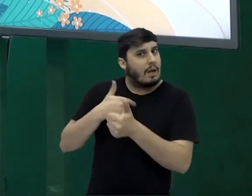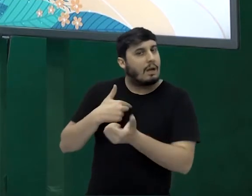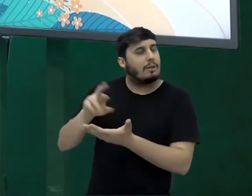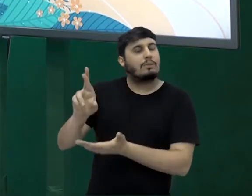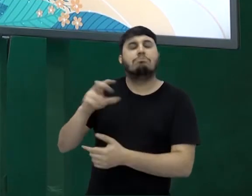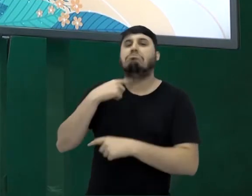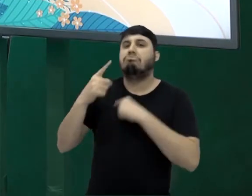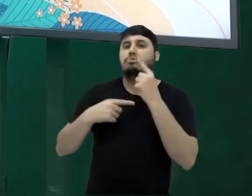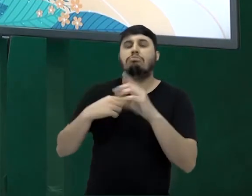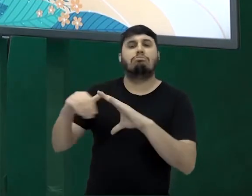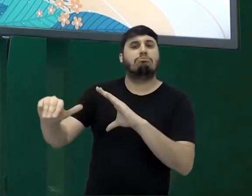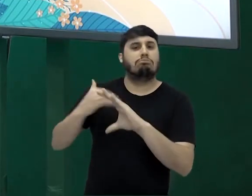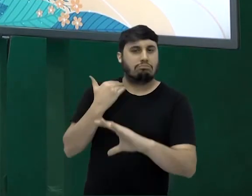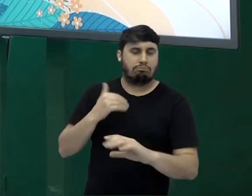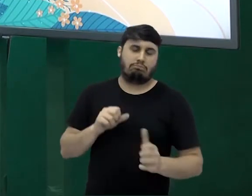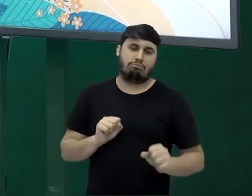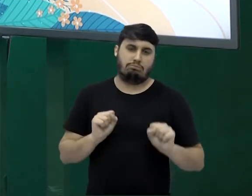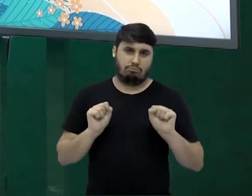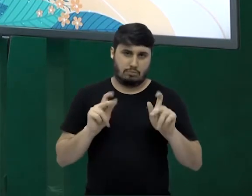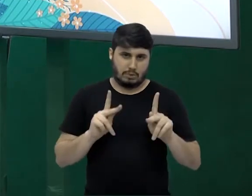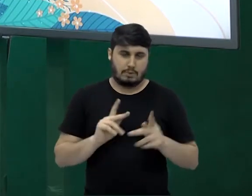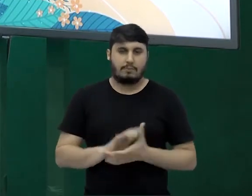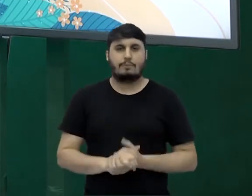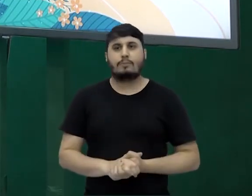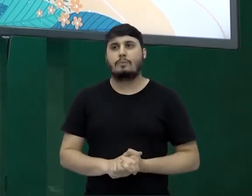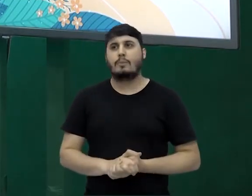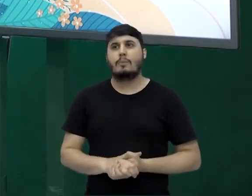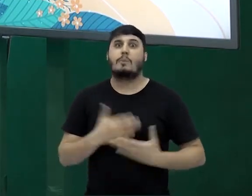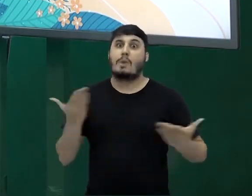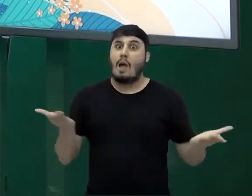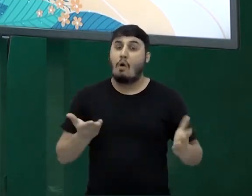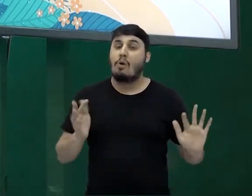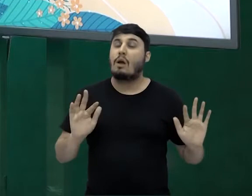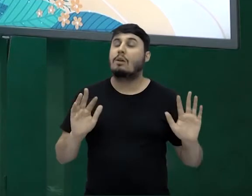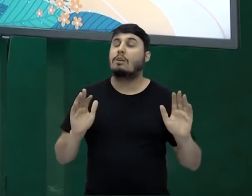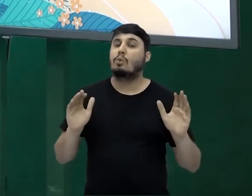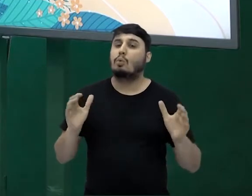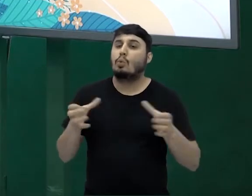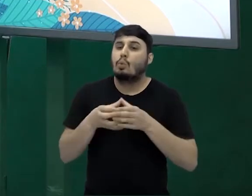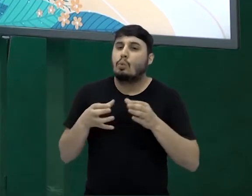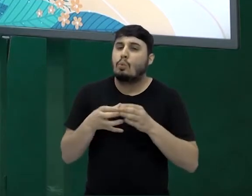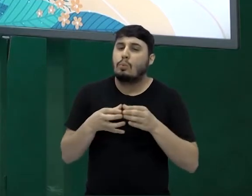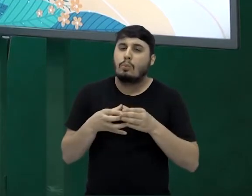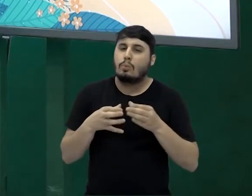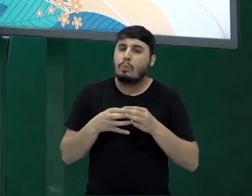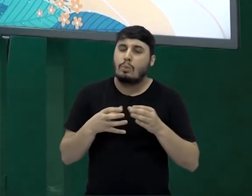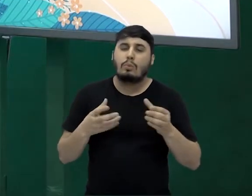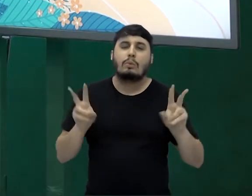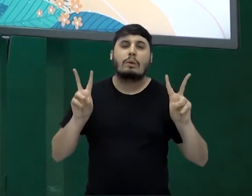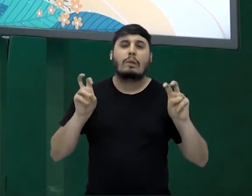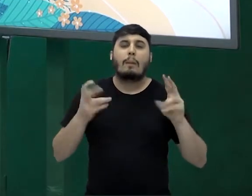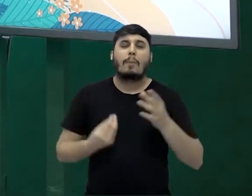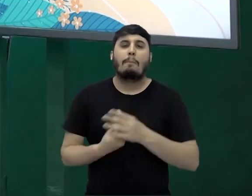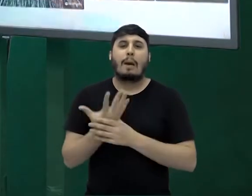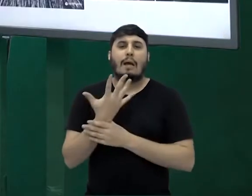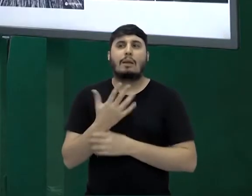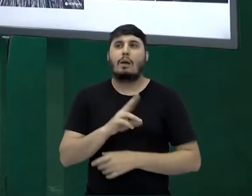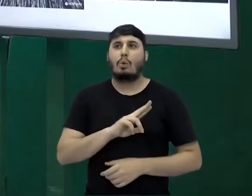Raul Alves, fica de boa, que vai dar tudo certo. Vê, aí você chega finalmente nas angiospermas,